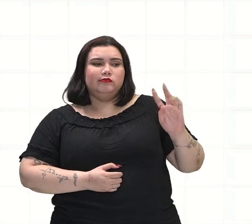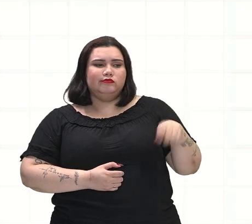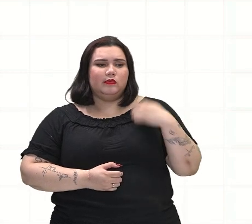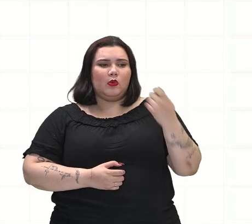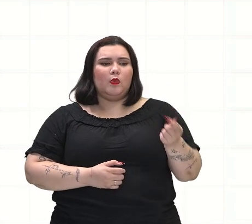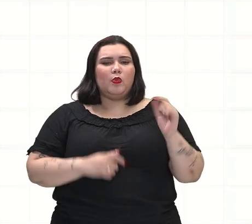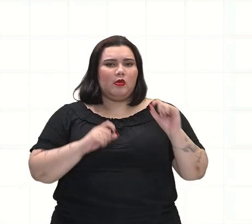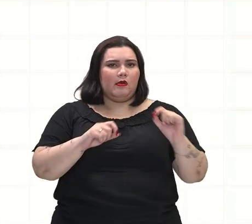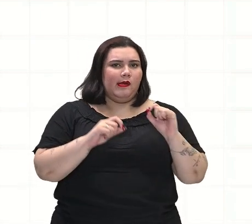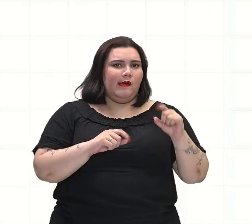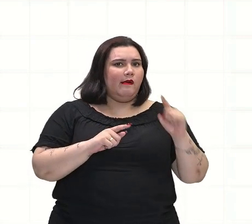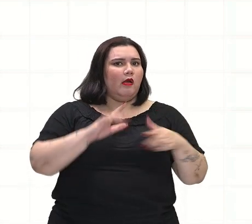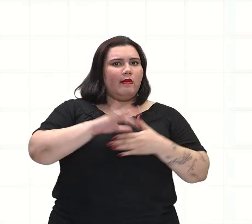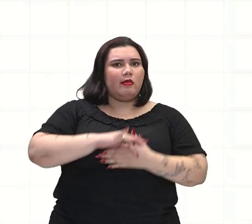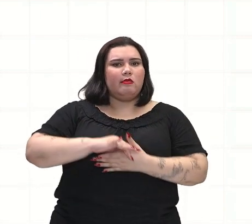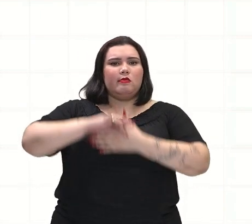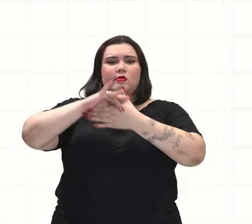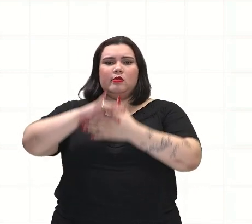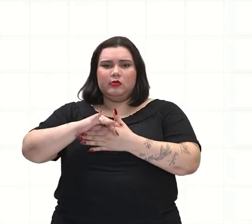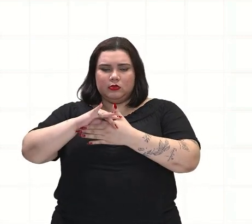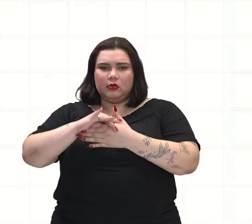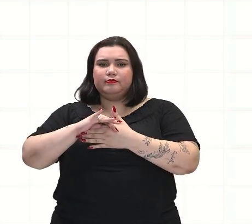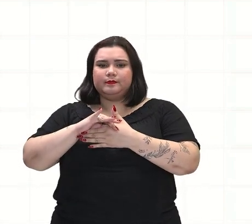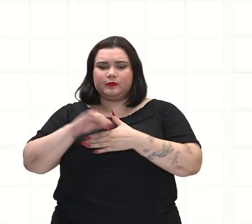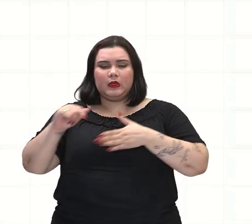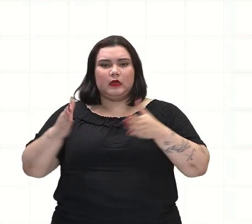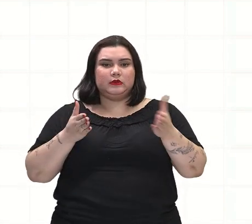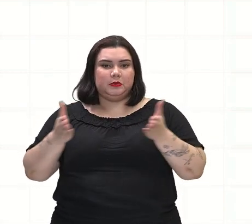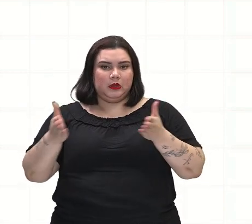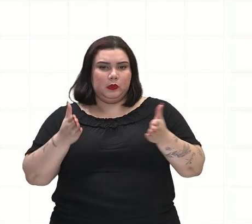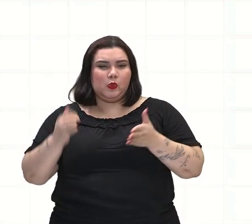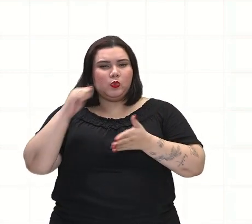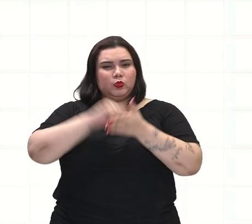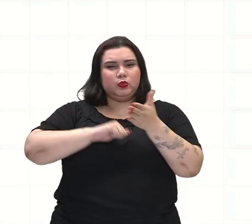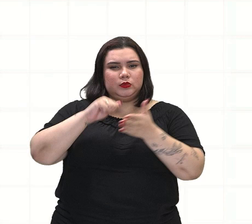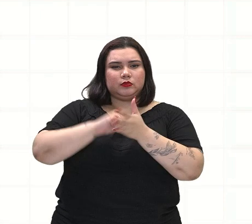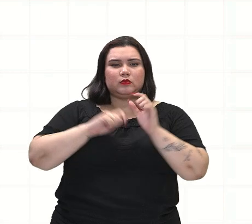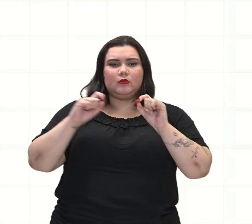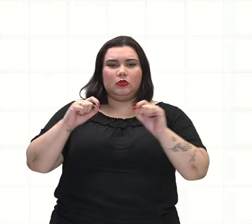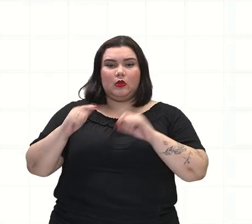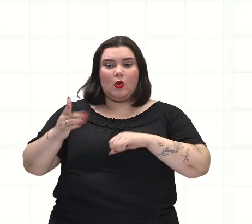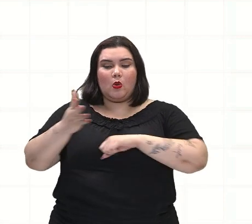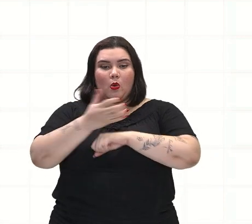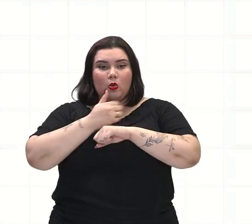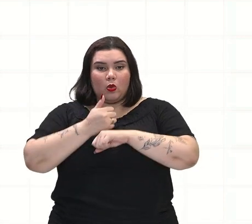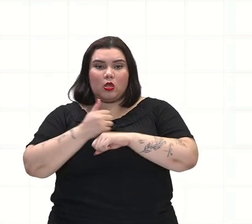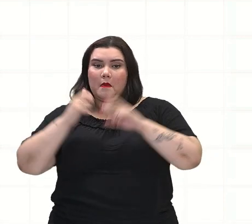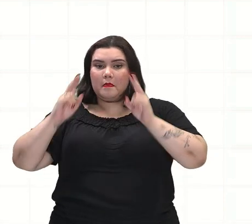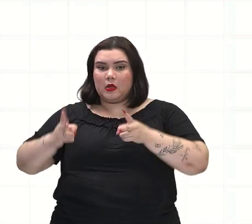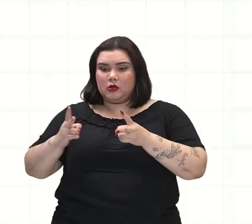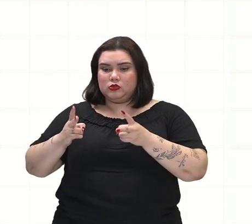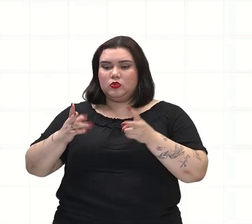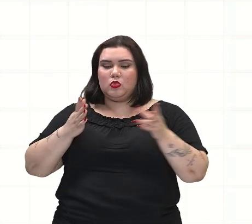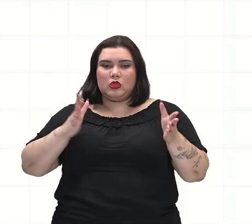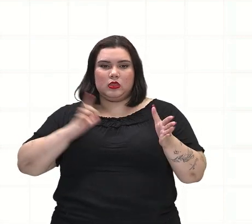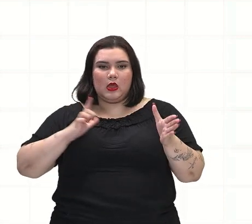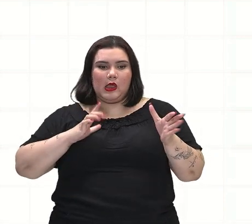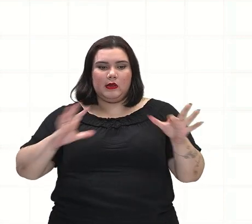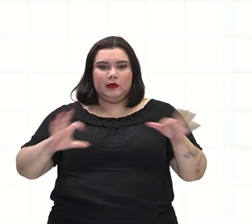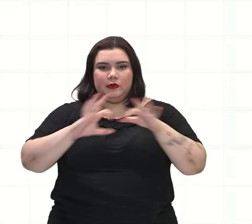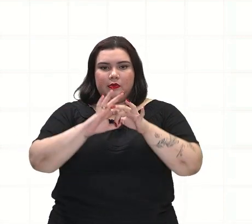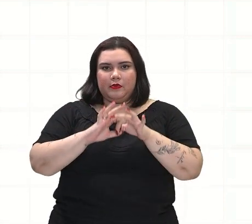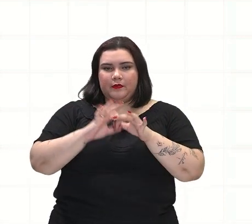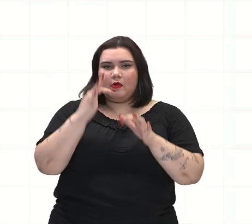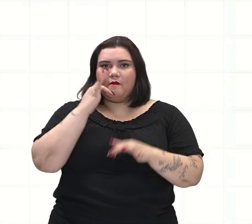revolta. Ele inicialmente lutou para manter a colônia sob controle franco-espanhol,